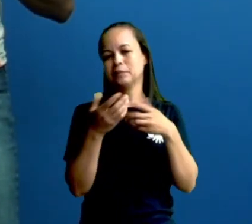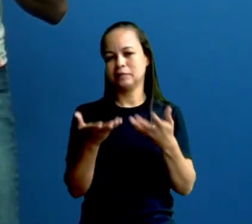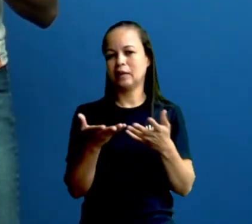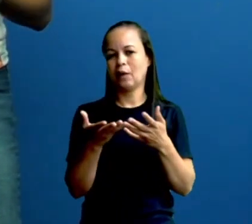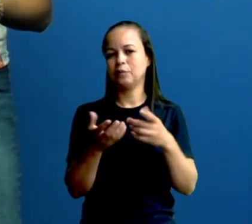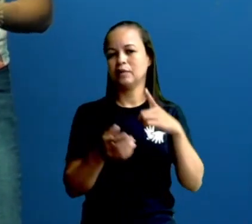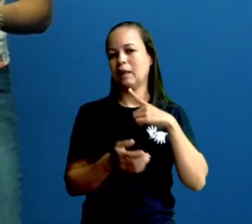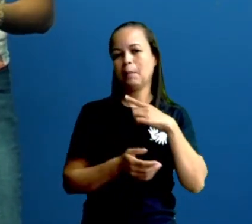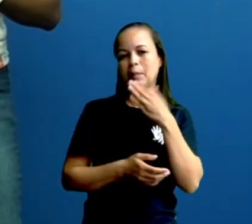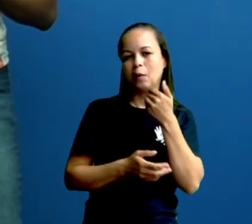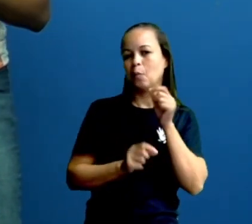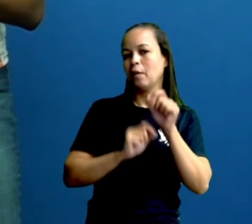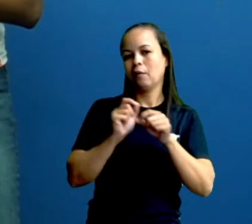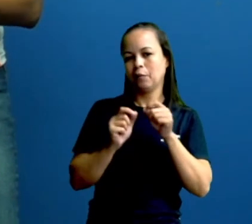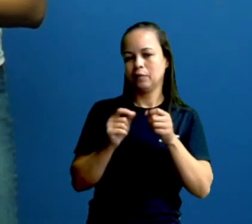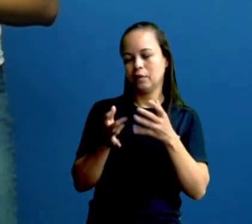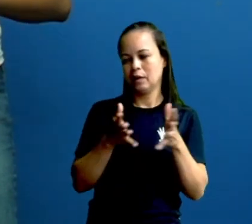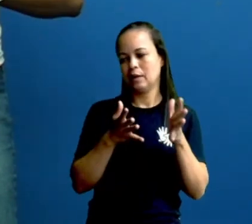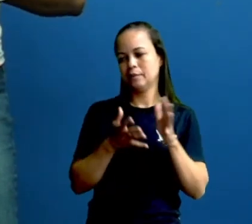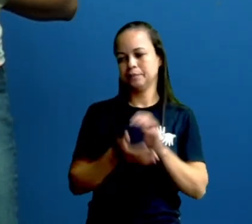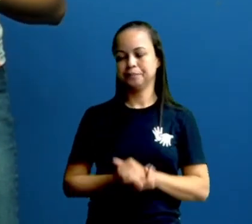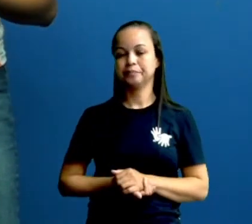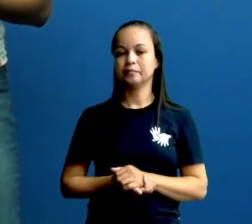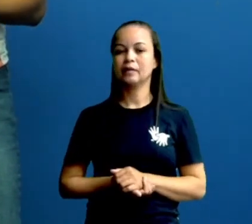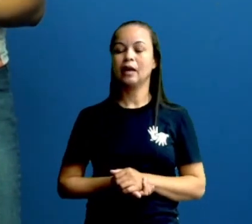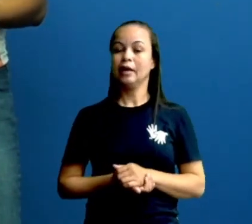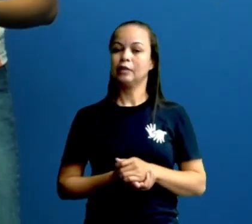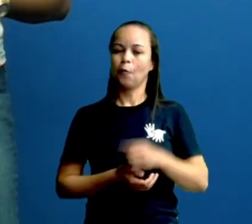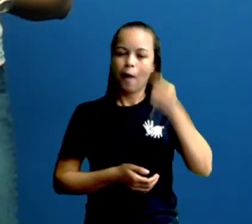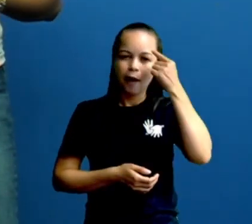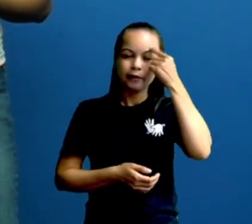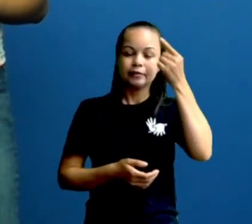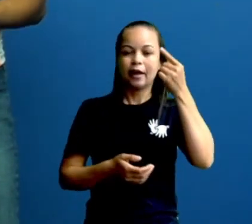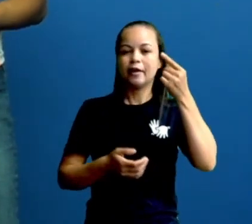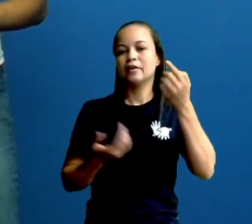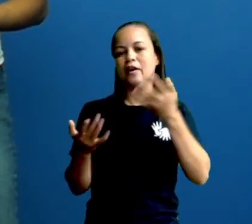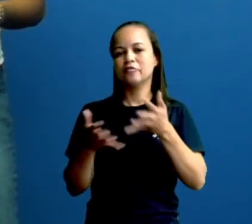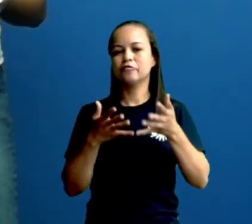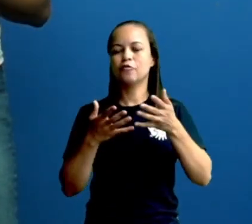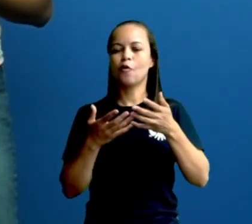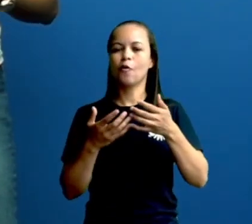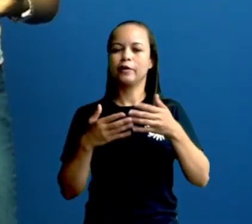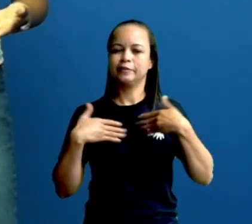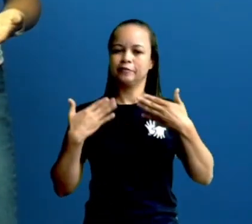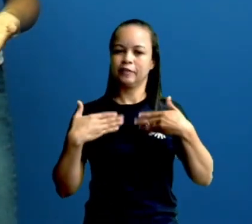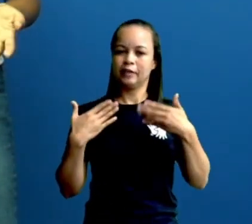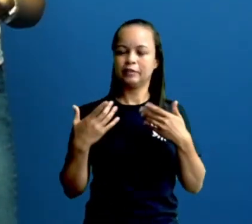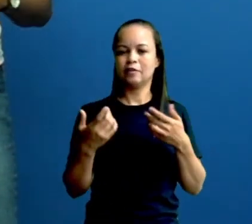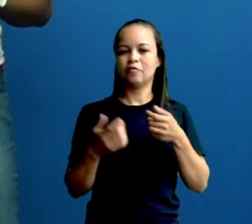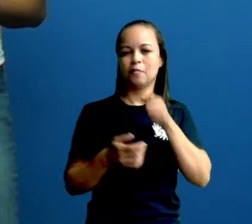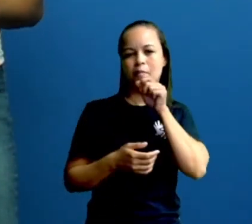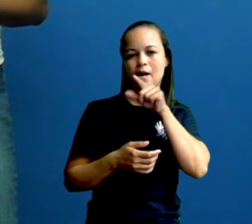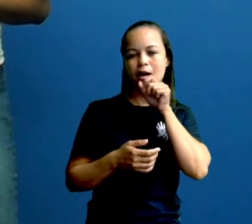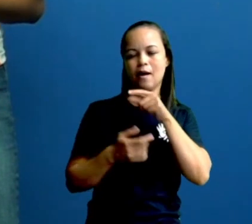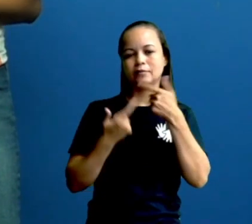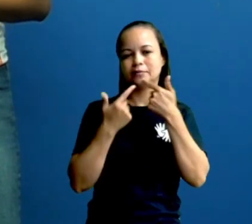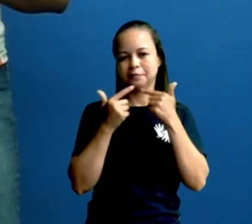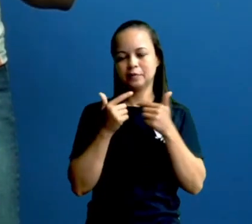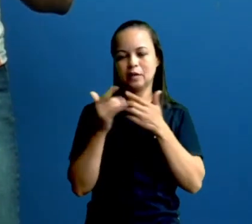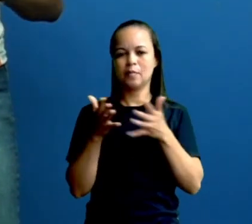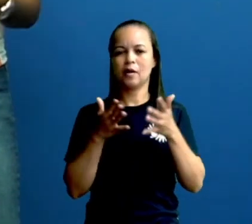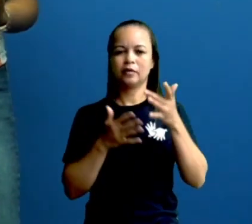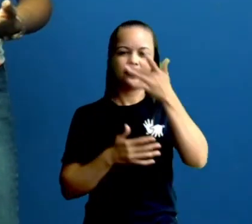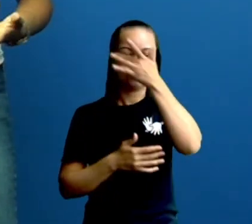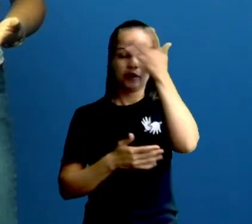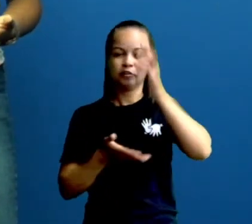aí, a ideia foi have fun, foi divertir, foi passar um humor dentro de uma situação que muita gente